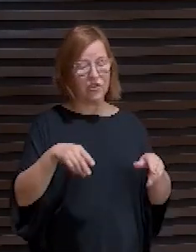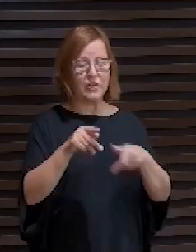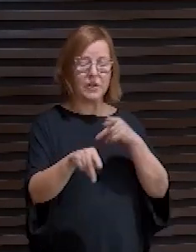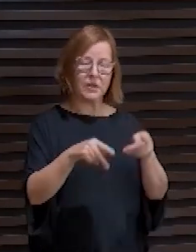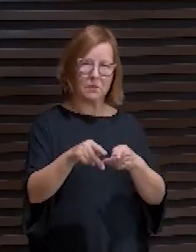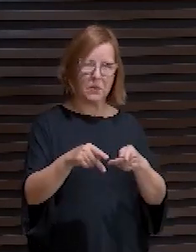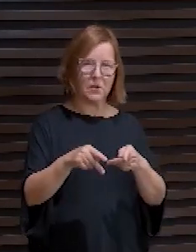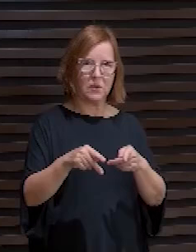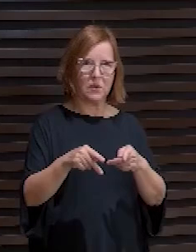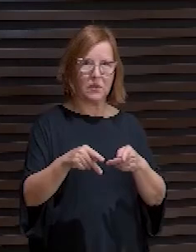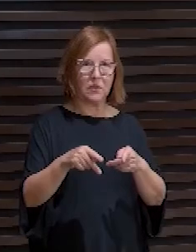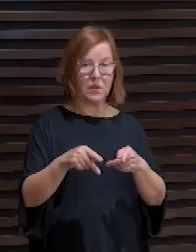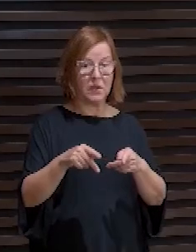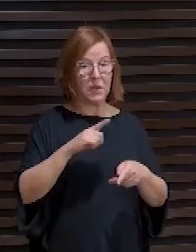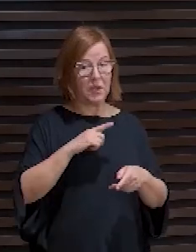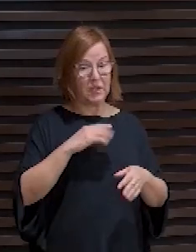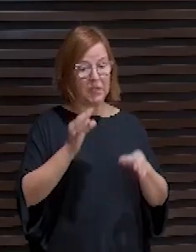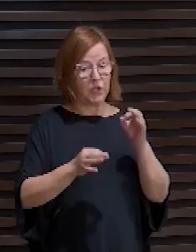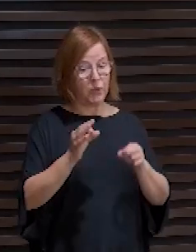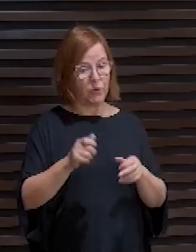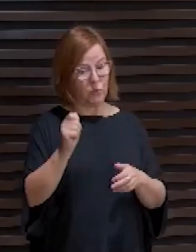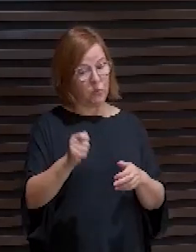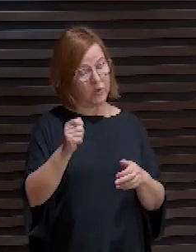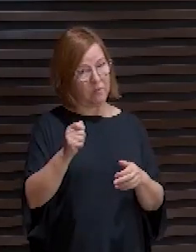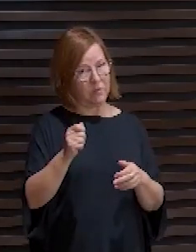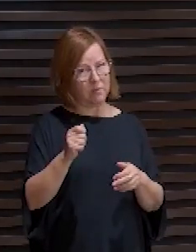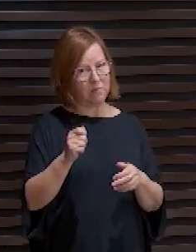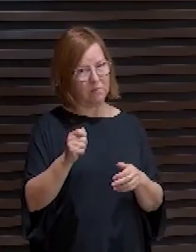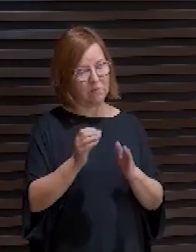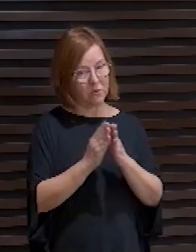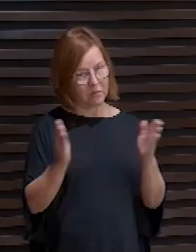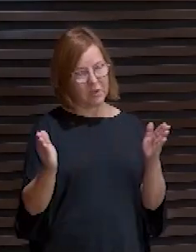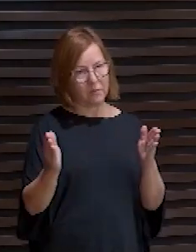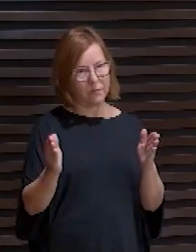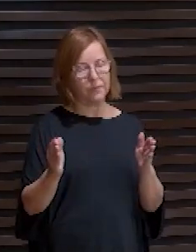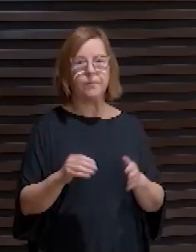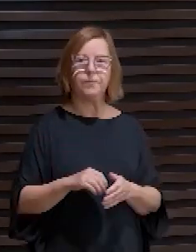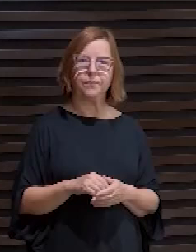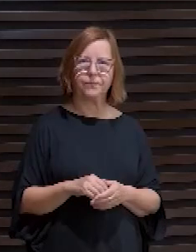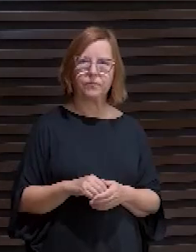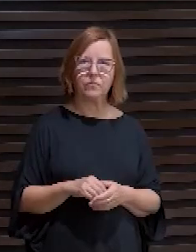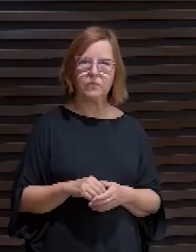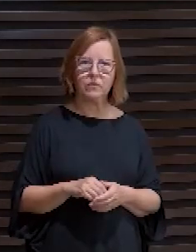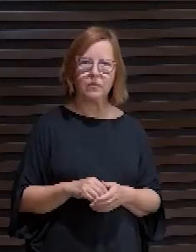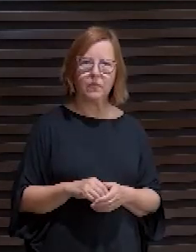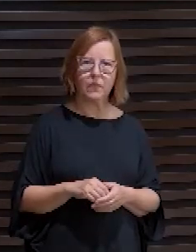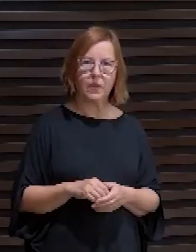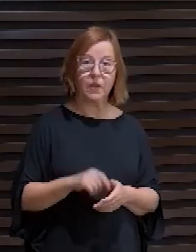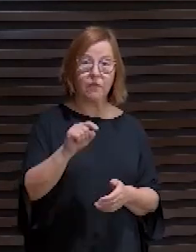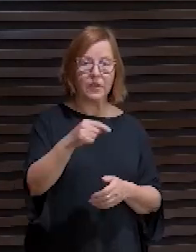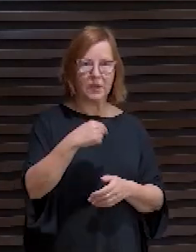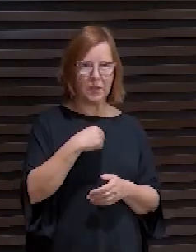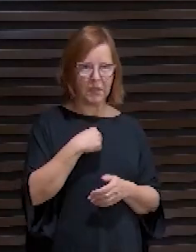si juízos temporários. Você e eu, em nós, isso aqui já é parte minha, acabou ficando escrito ali. Você e